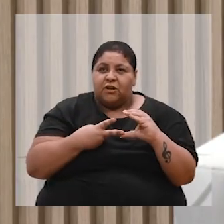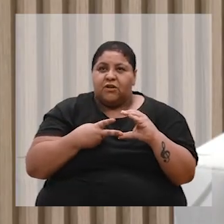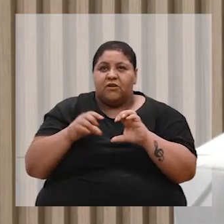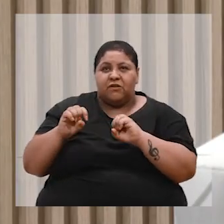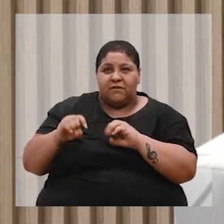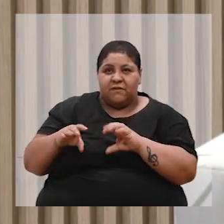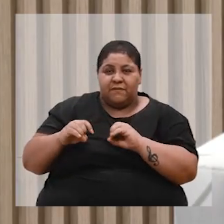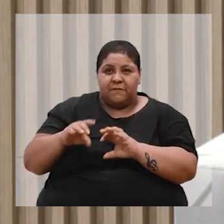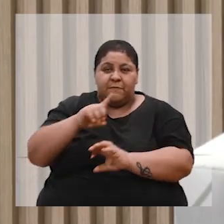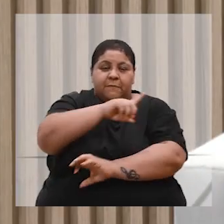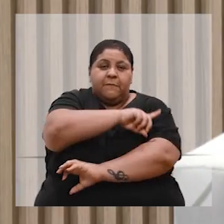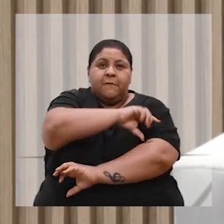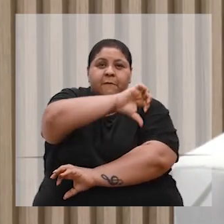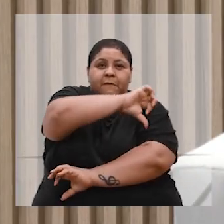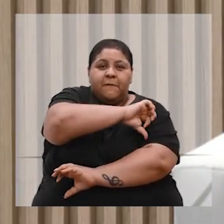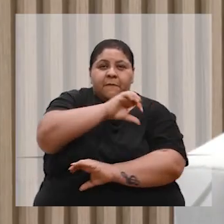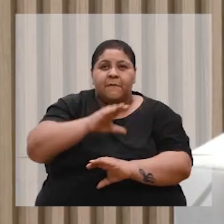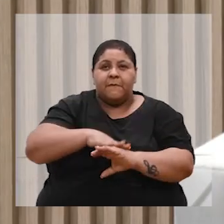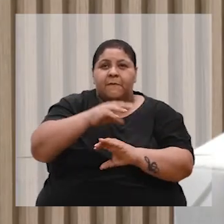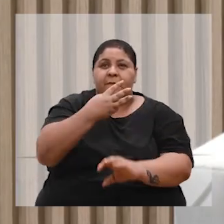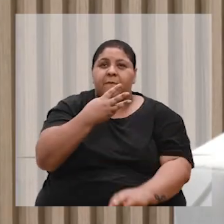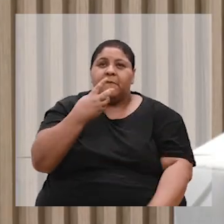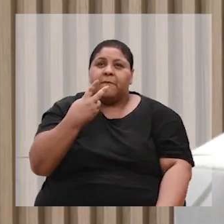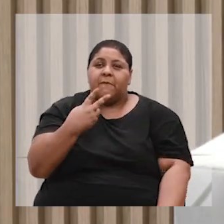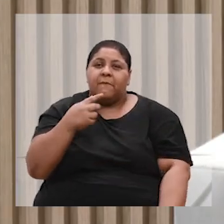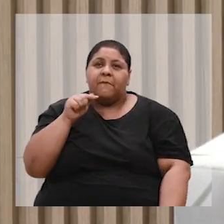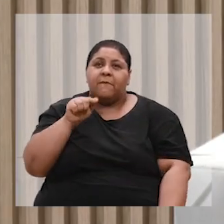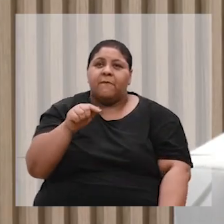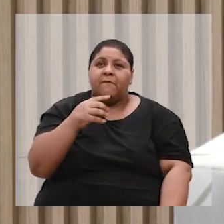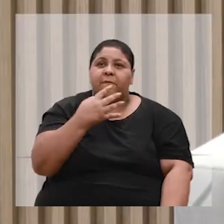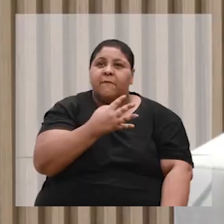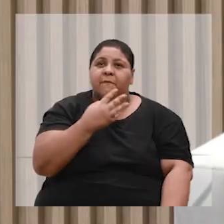No ensino fundamental, são mais